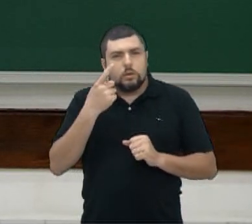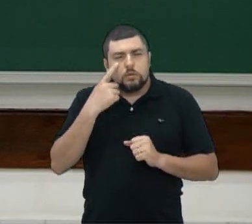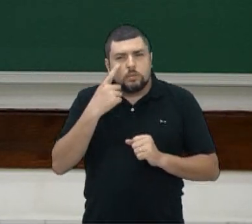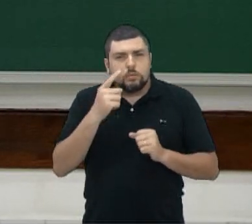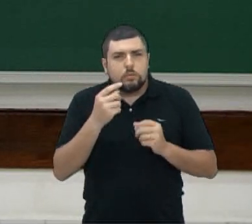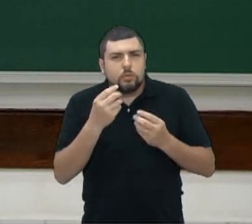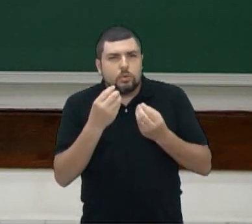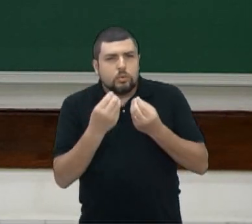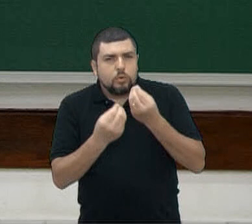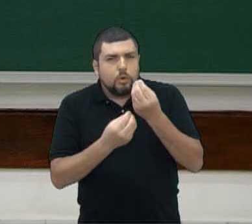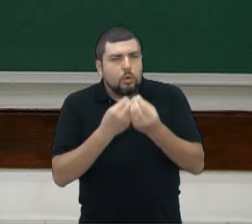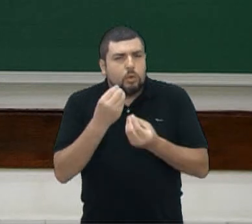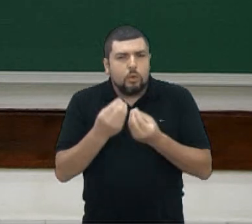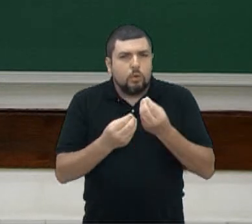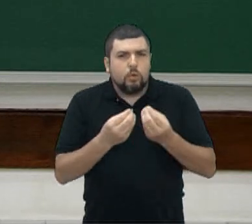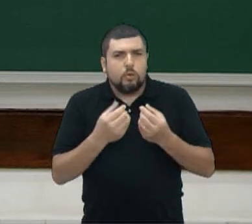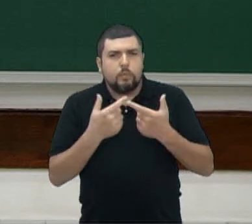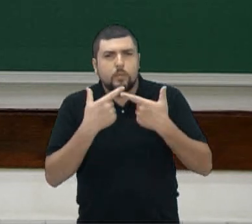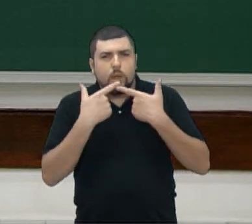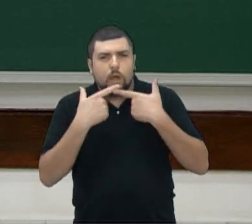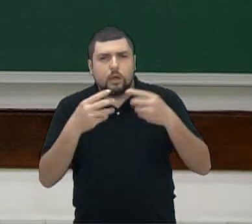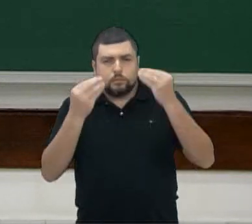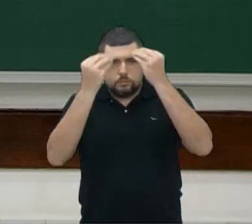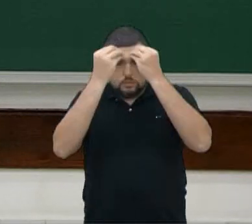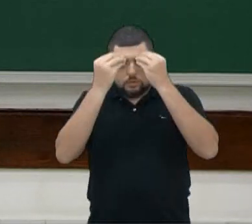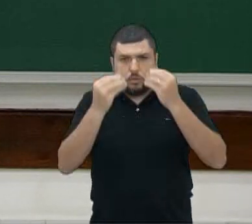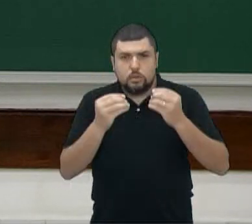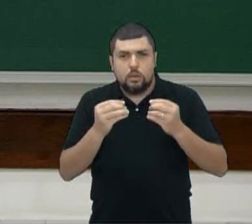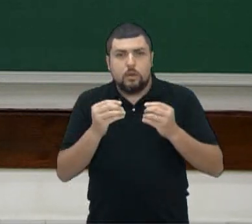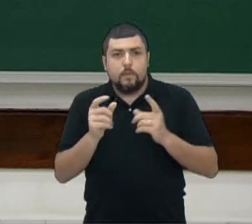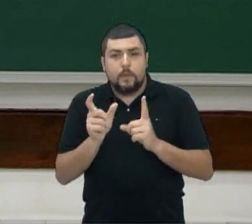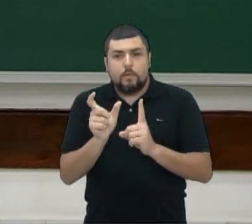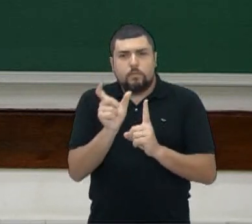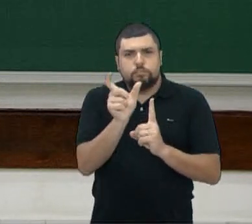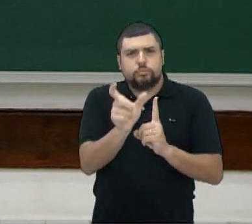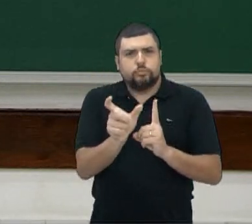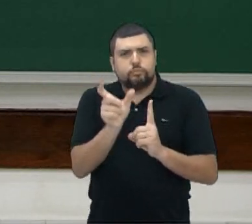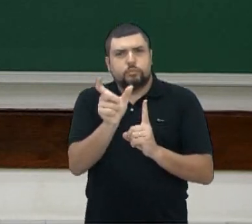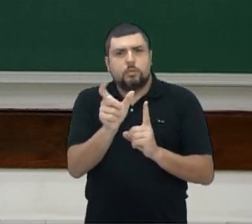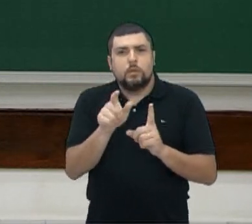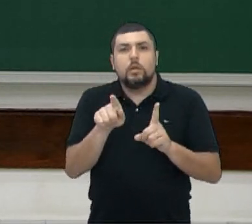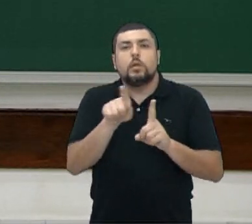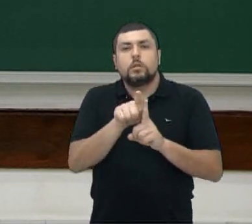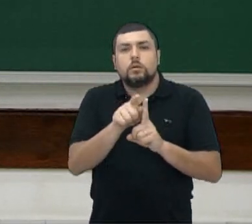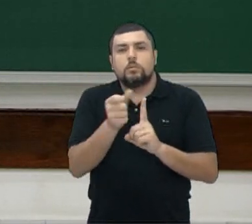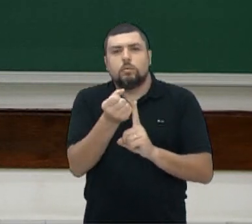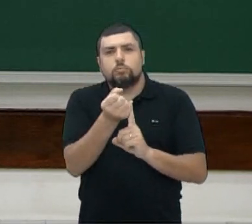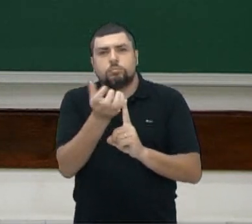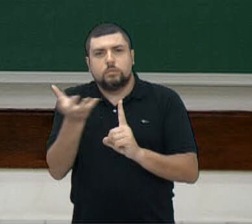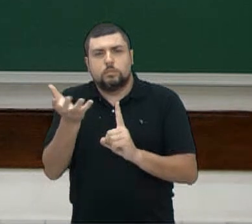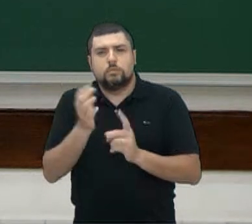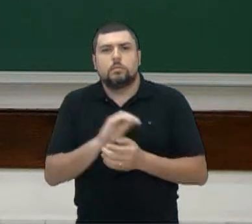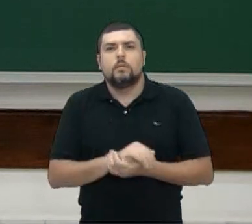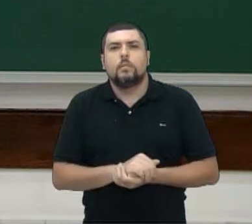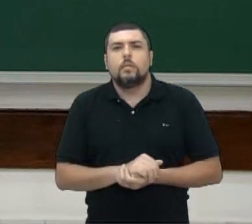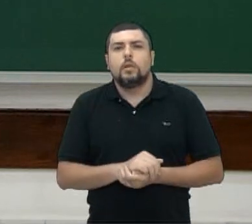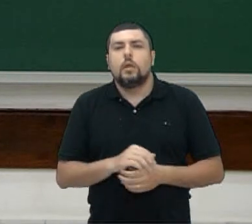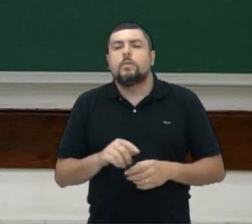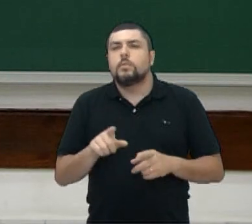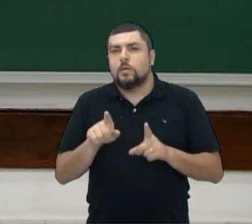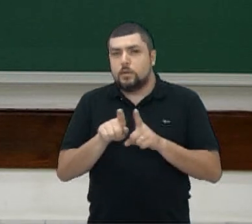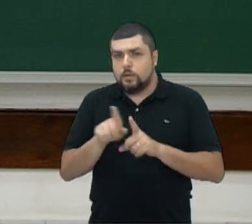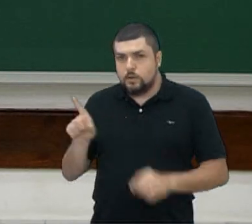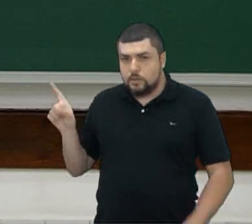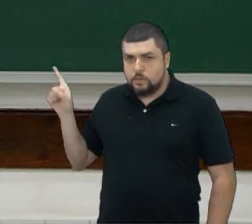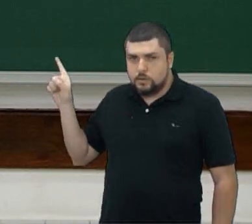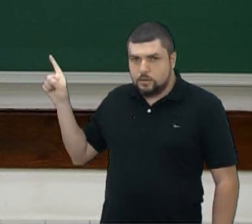tem ali. Não só a linguagem verbal, mas também a não verbal. Então, por exemplo, nessa tirinha, para que você tenha um entendimento geral